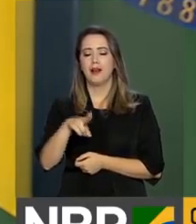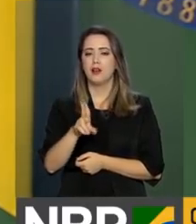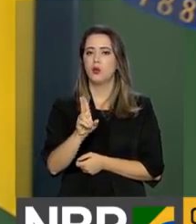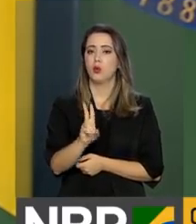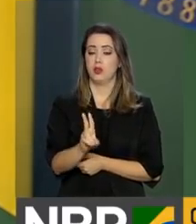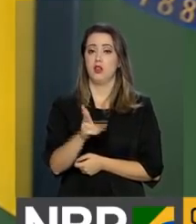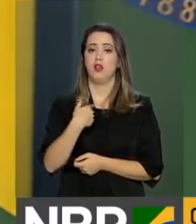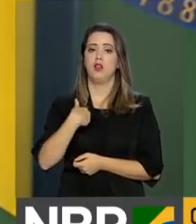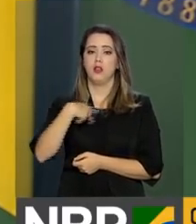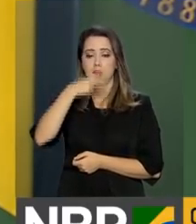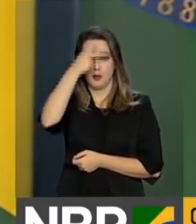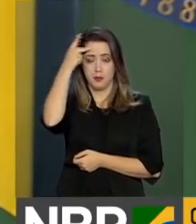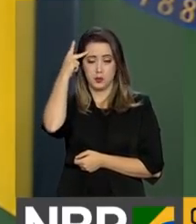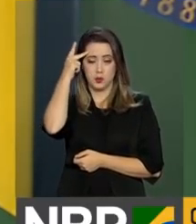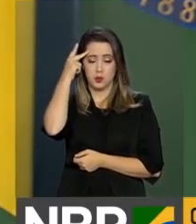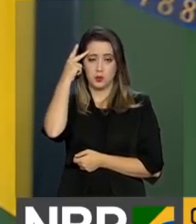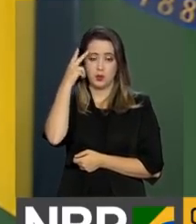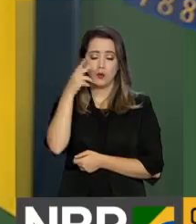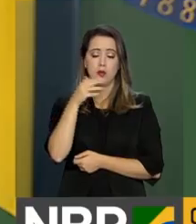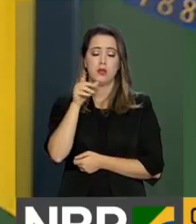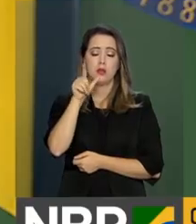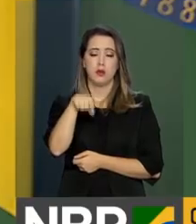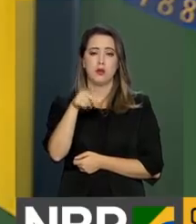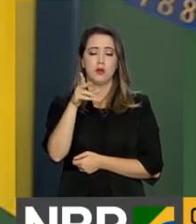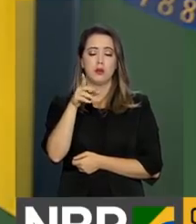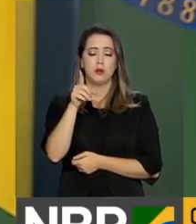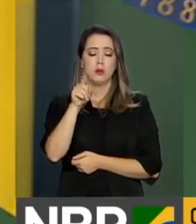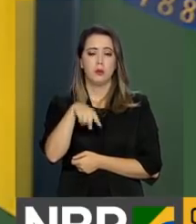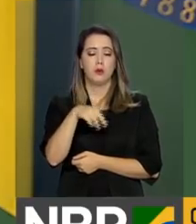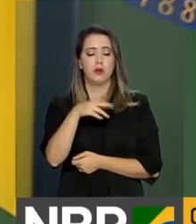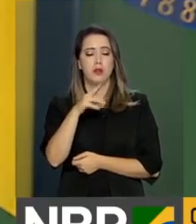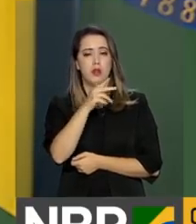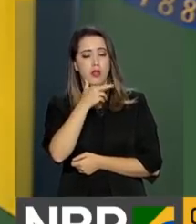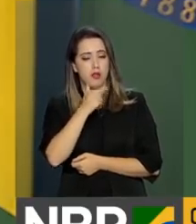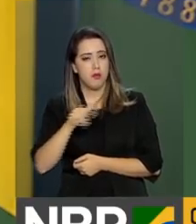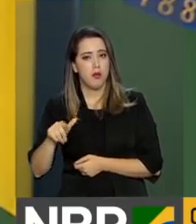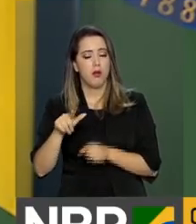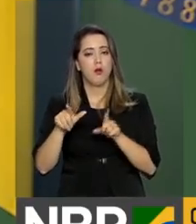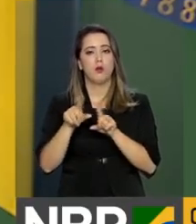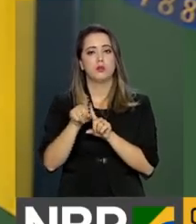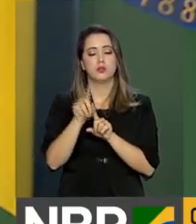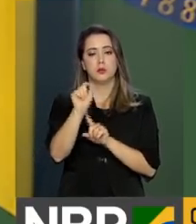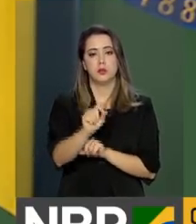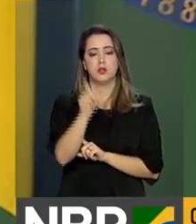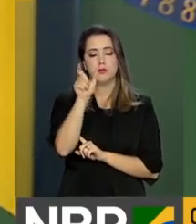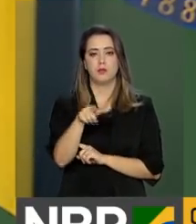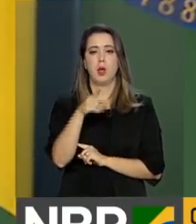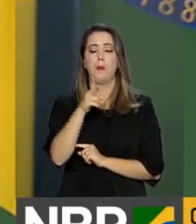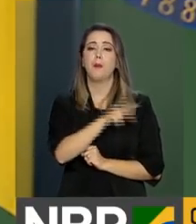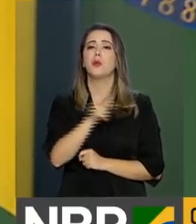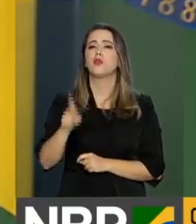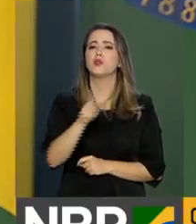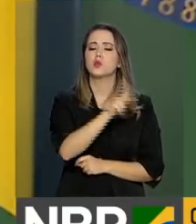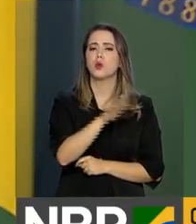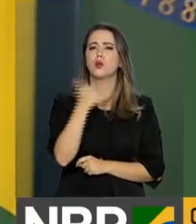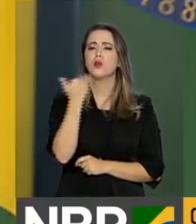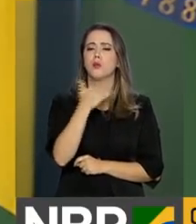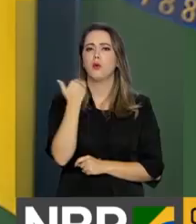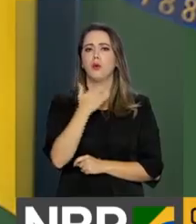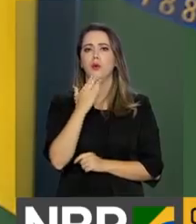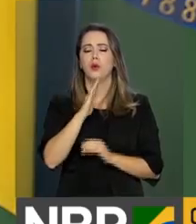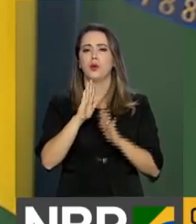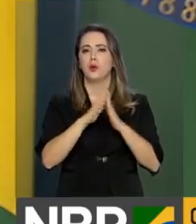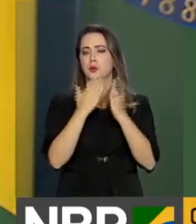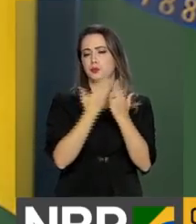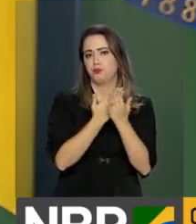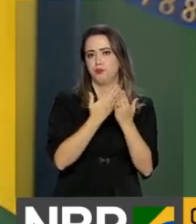irmão da heroína de Jaraúba, professora Eleide Abreu Silva Batista,